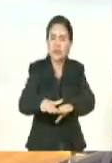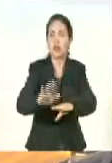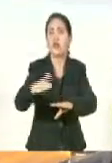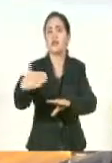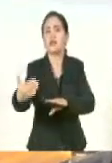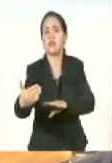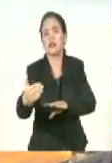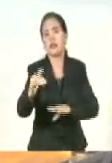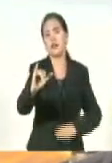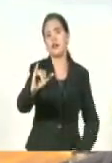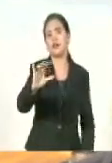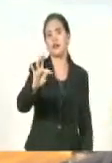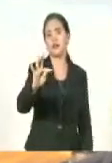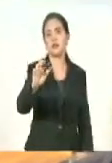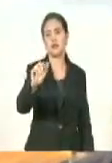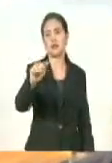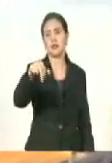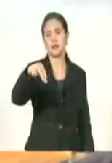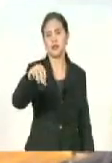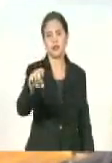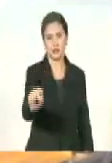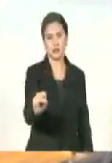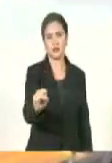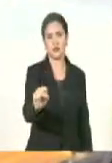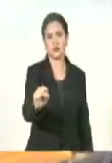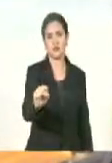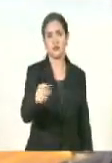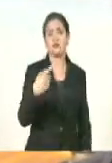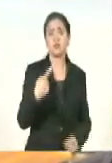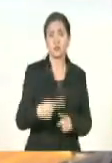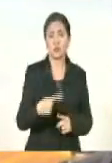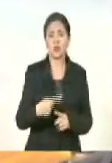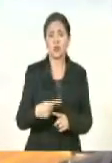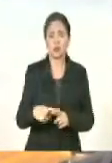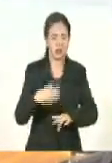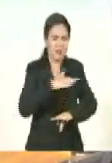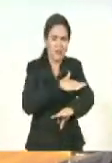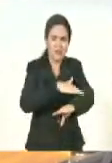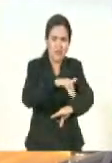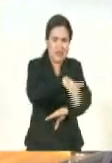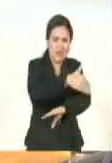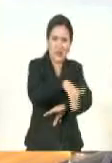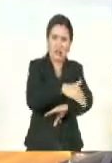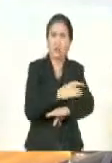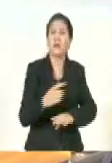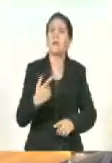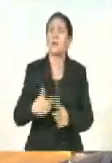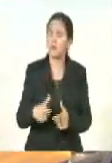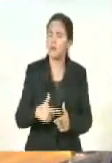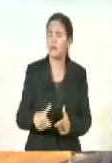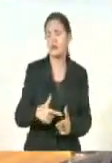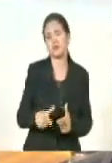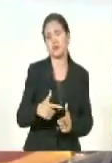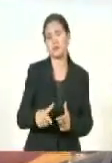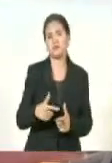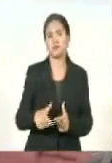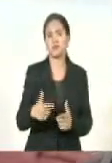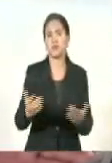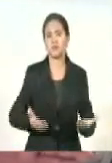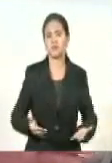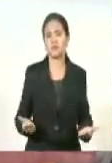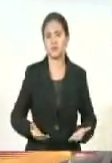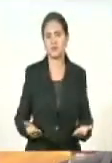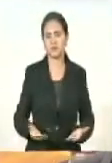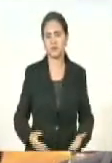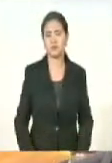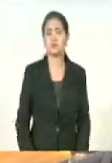a estrada não seja um empecilho para aquele investimento que está lá. São mais de 400 tanques,